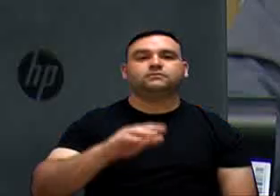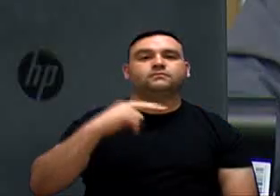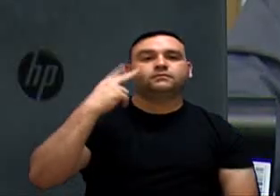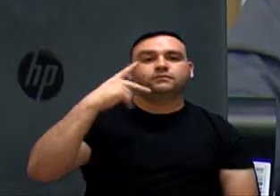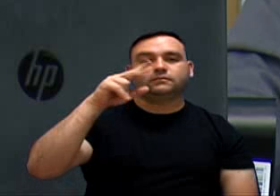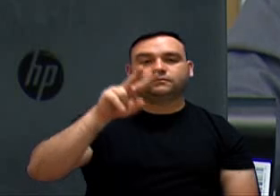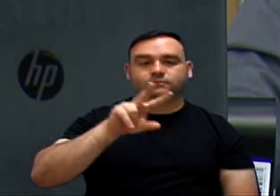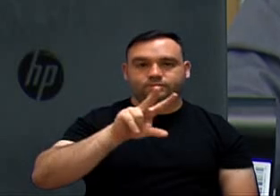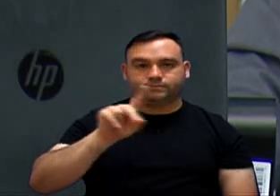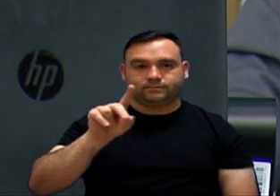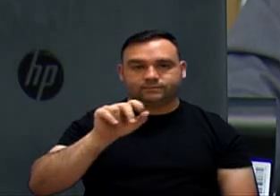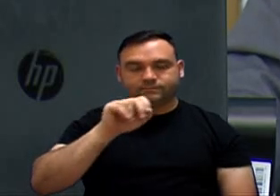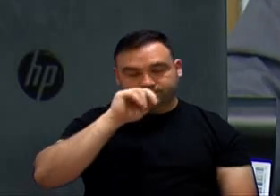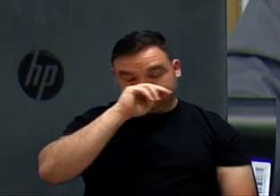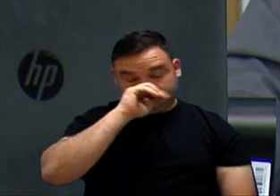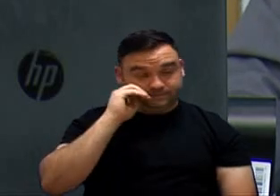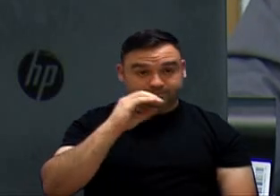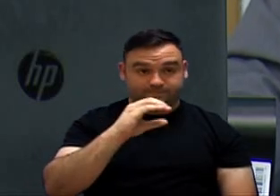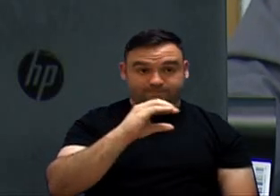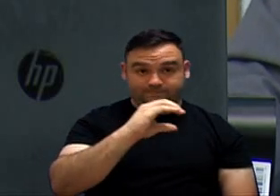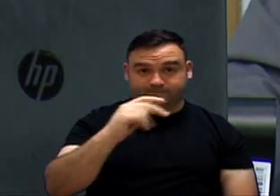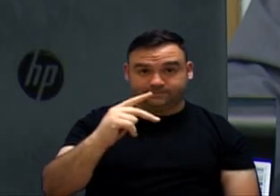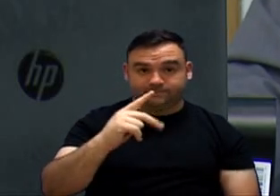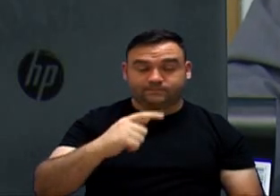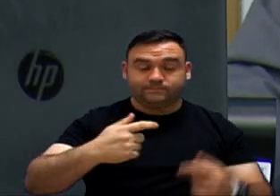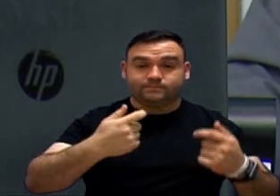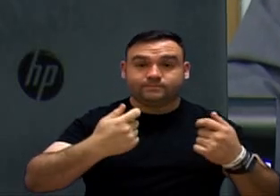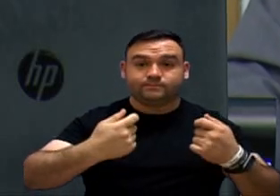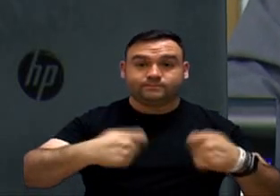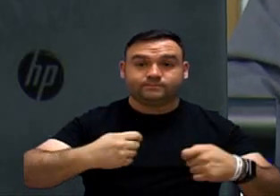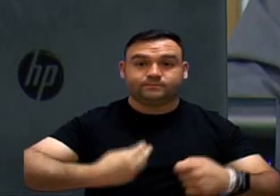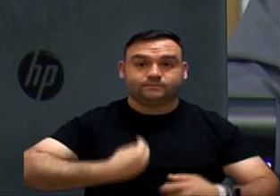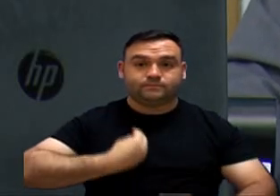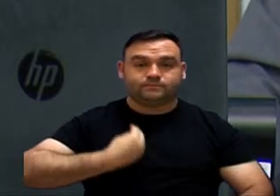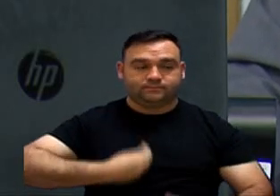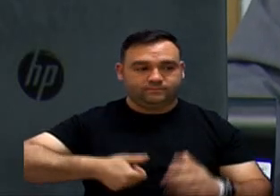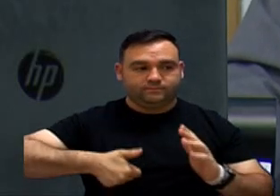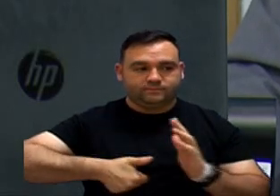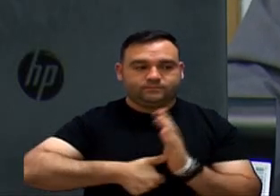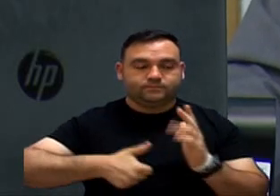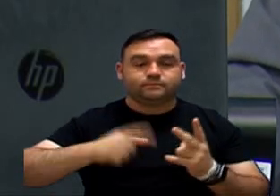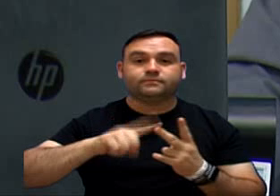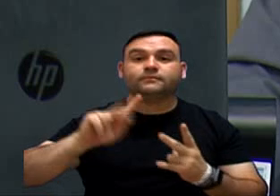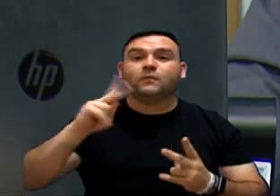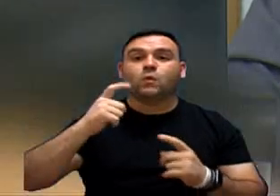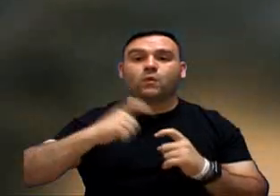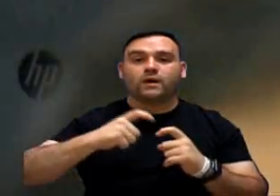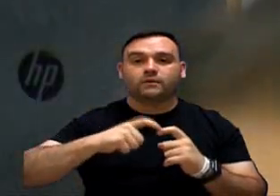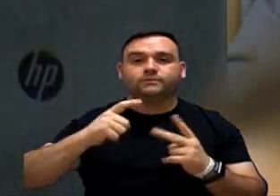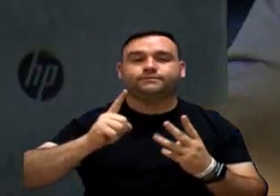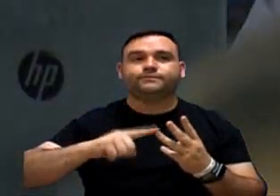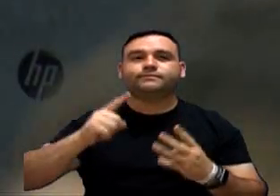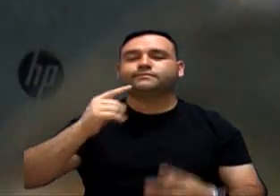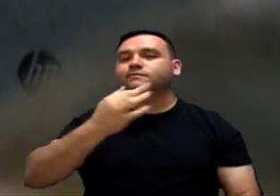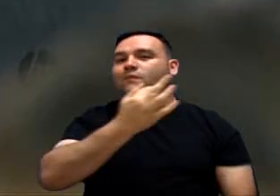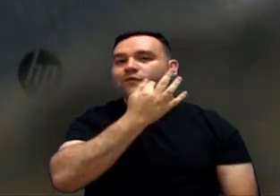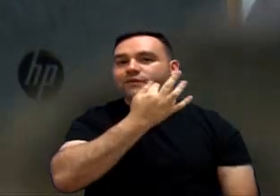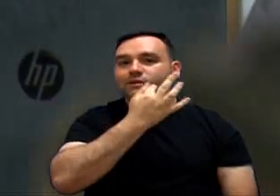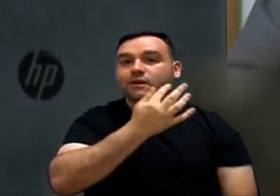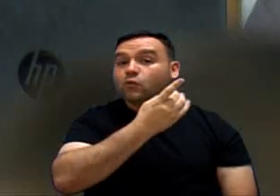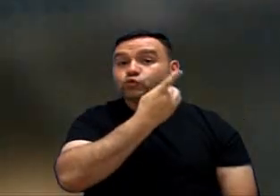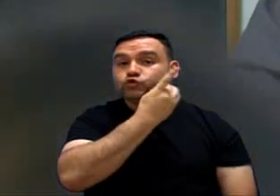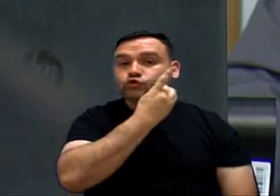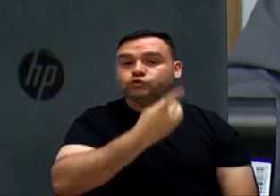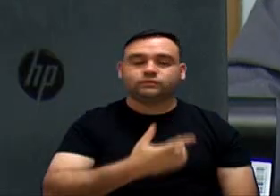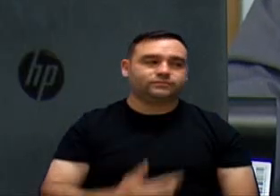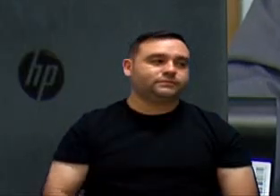Vereador Aite, Cristiano Passo, a presença. Hélio, Fernando Dini, a